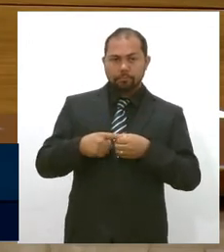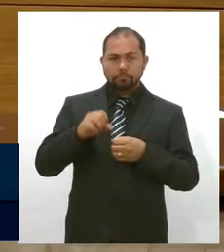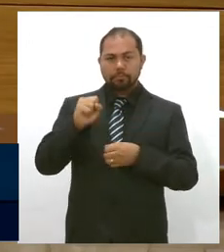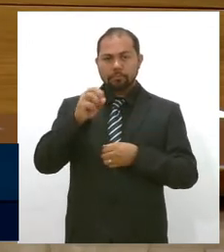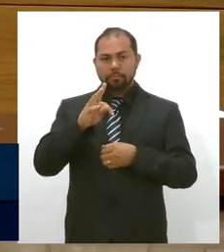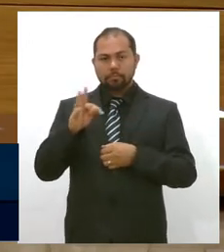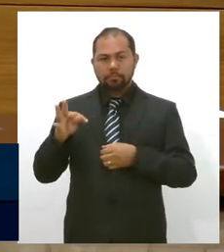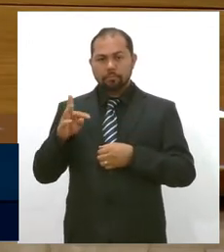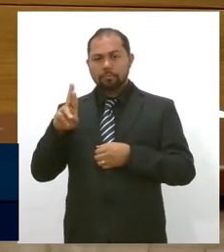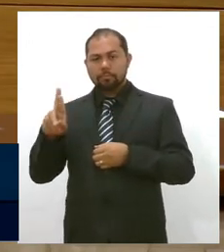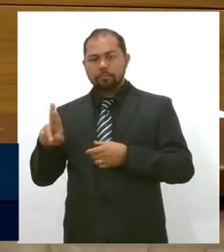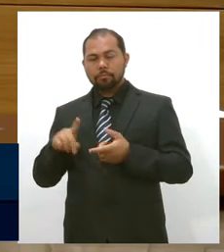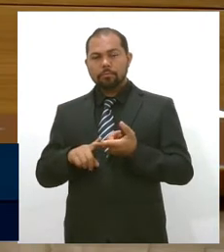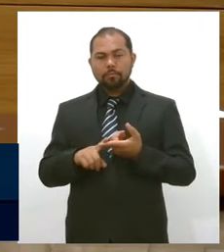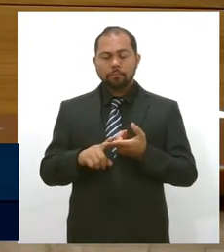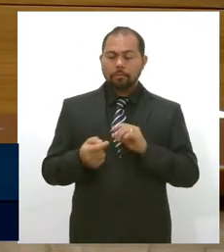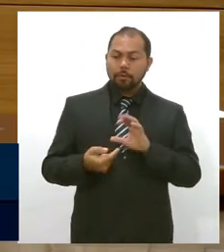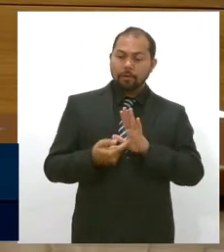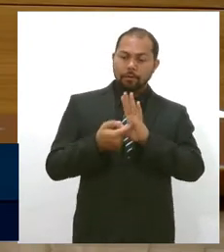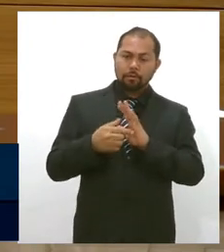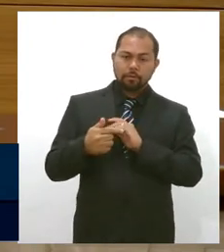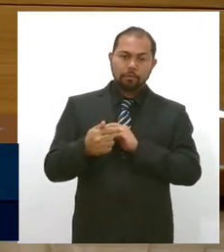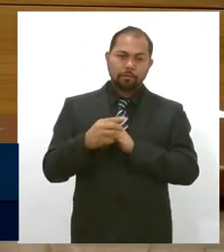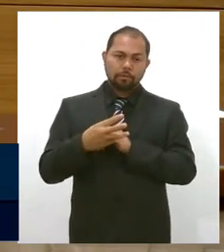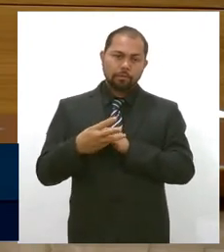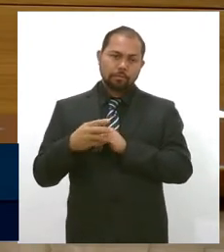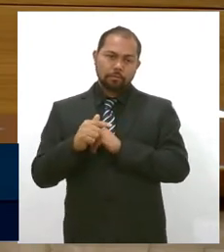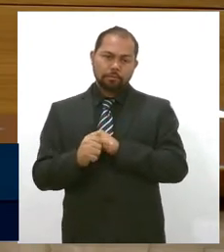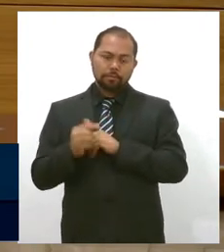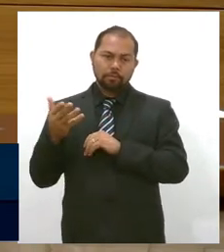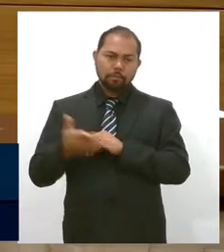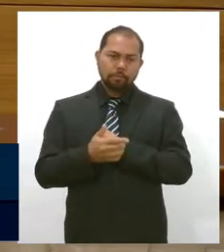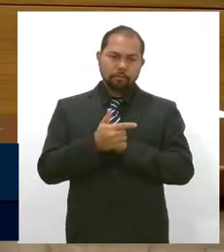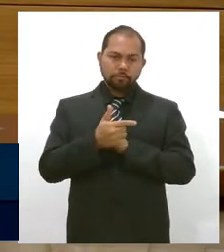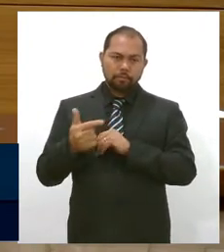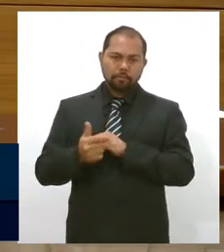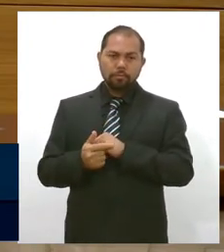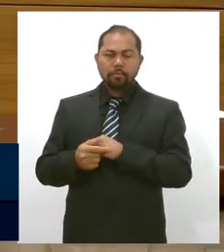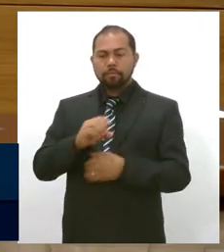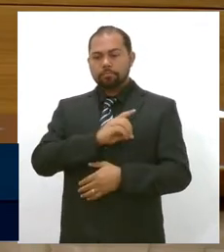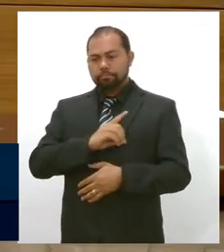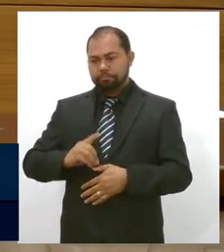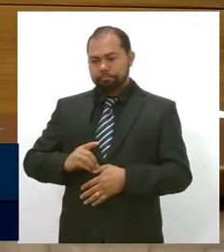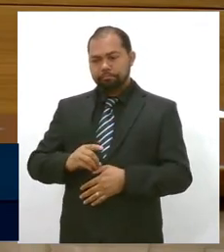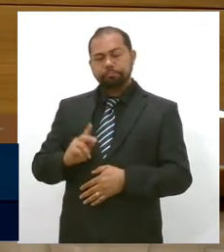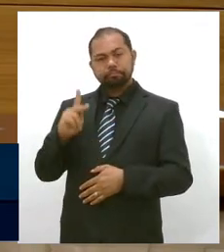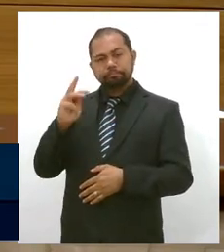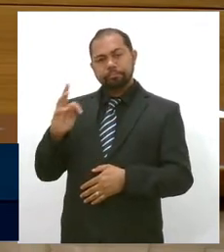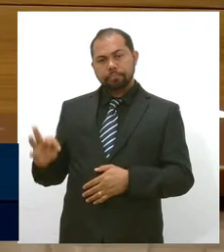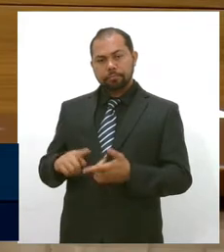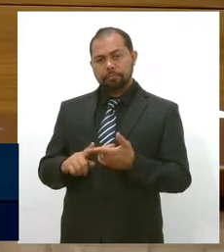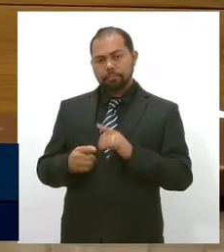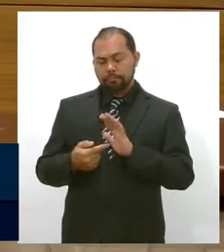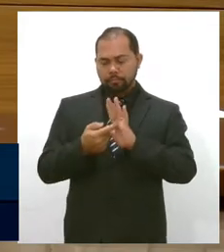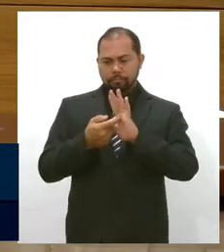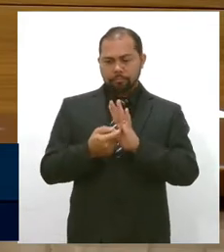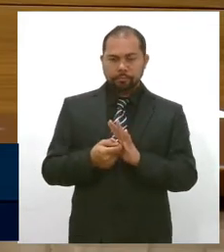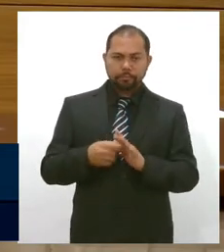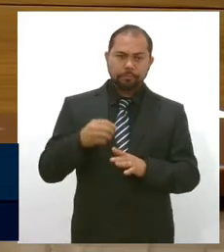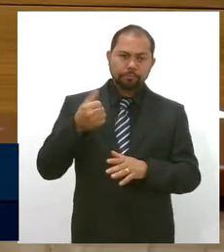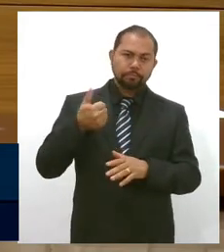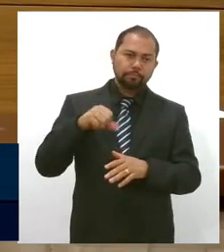Indicação 737/2022, da mesma autoria. Senhor presidente, apresento a Vossa Excelência, no termo do artigo 98 do Regimento Interno,